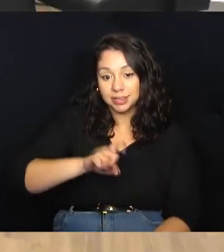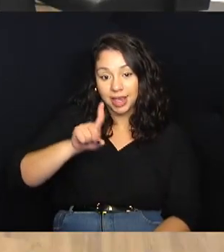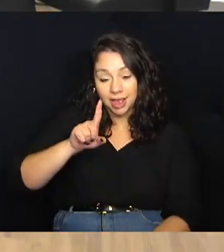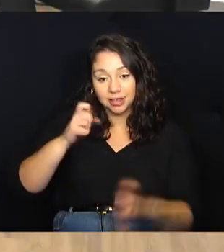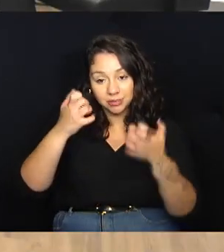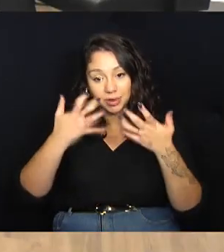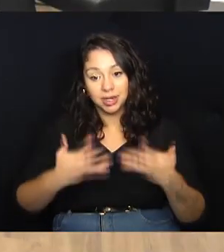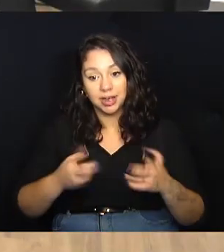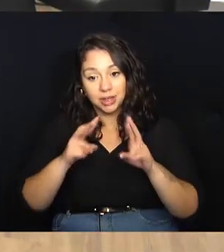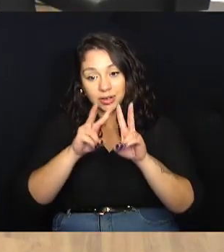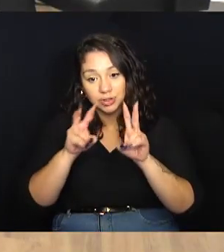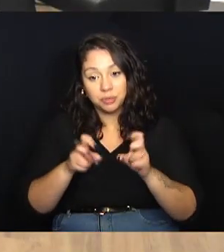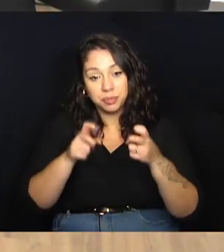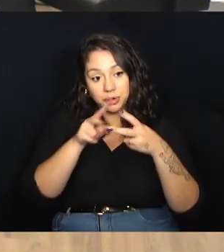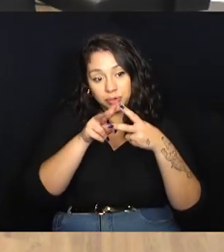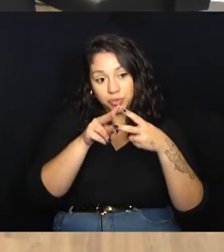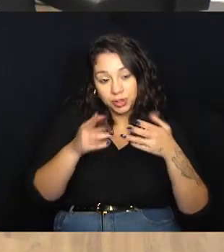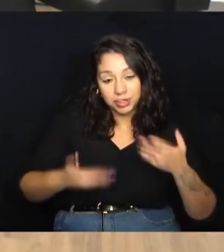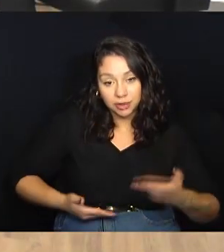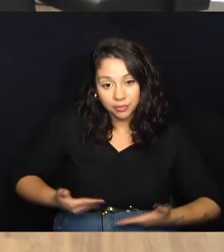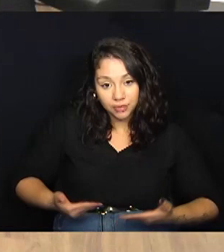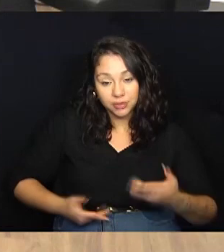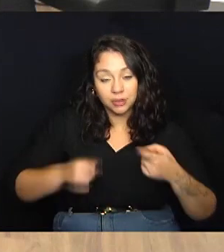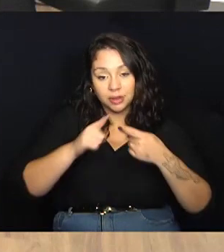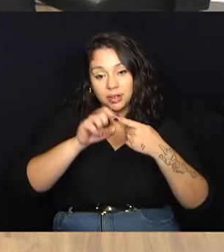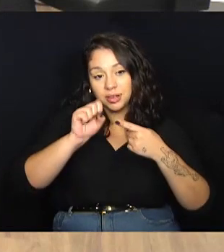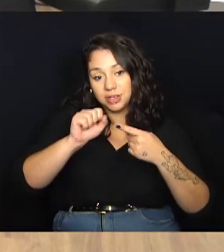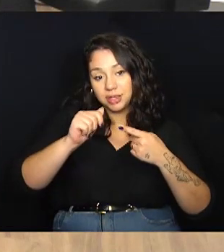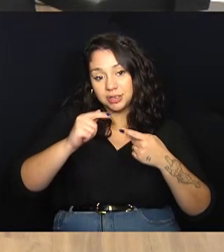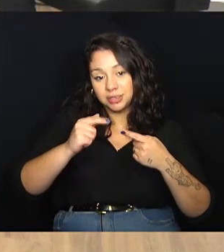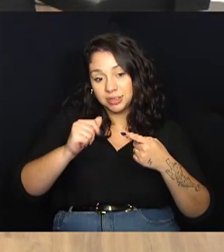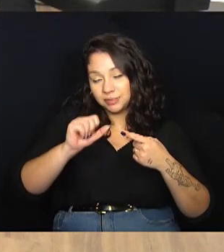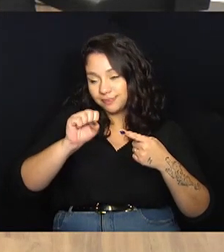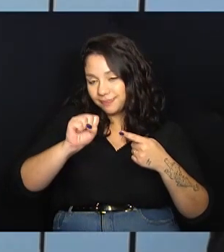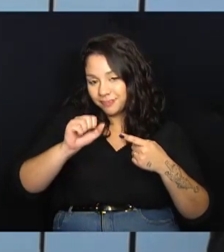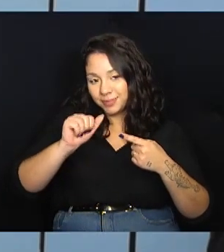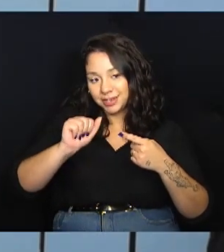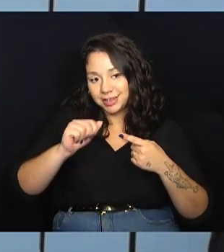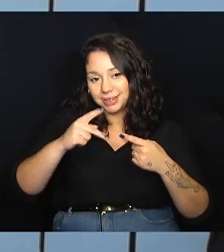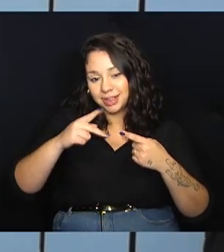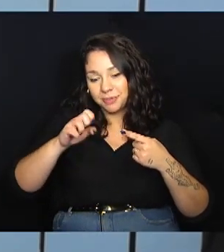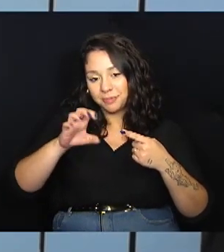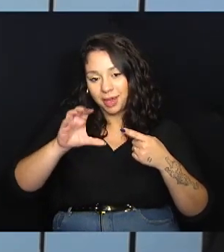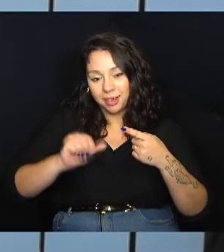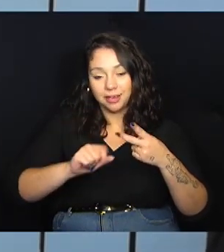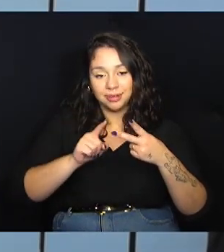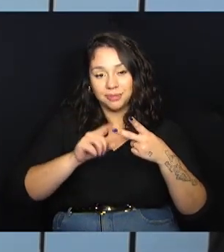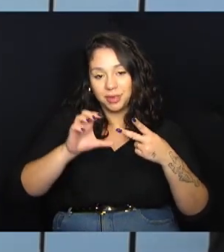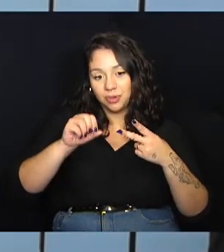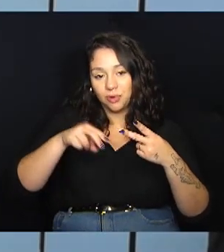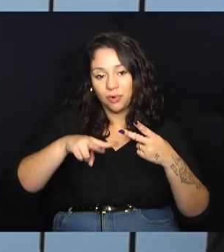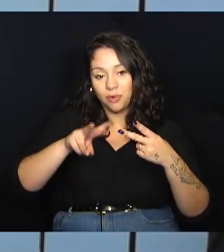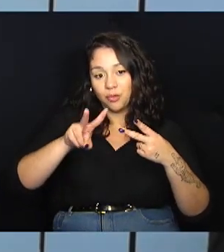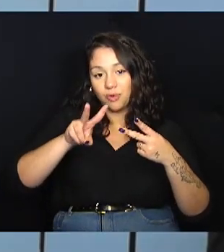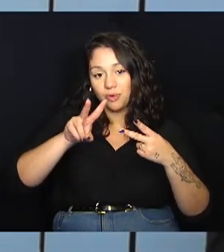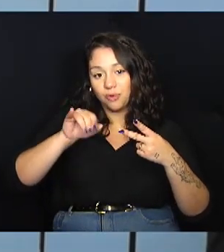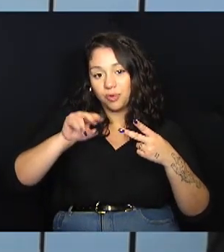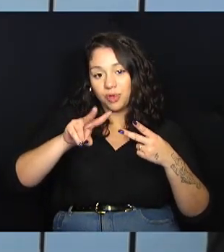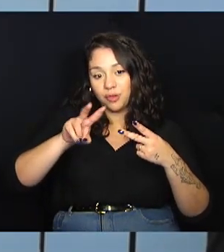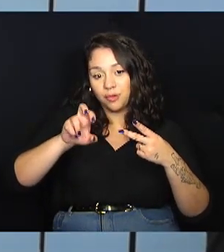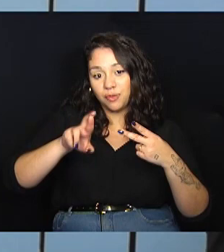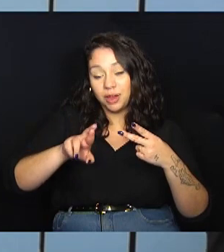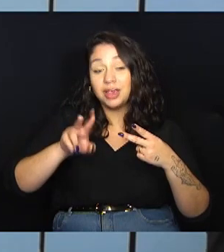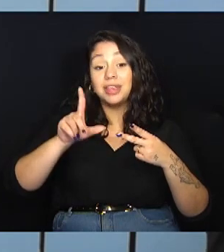serviços novamente, a Sapeca e o Conviver, e nós vamos ter o depoimento dessas duas famílias.